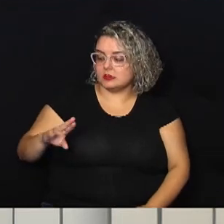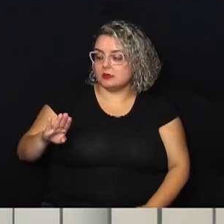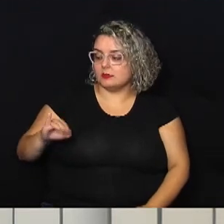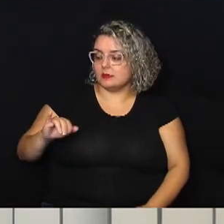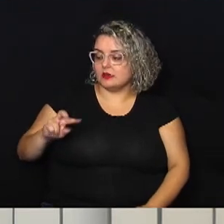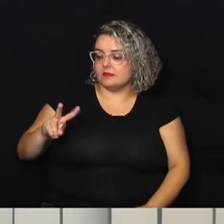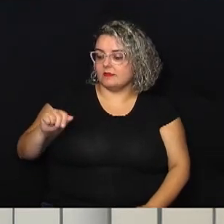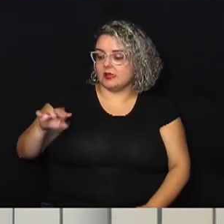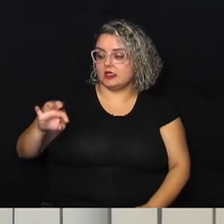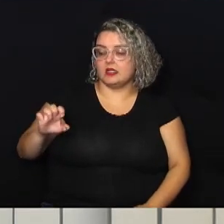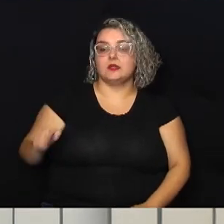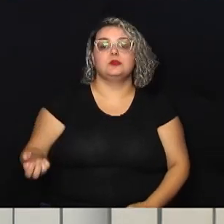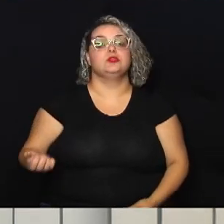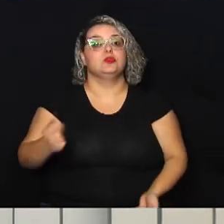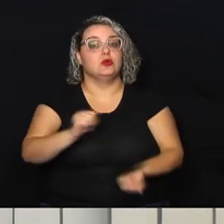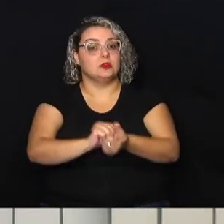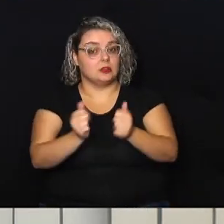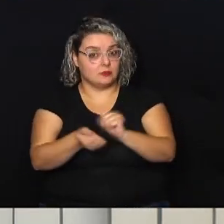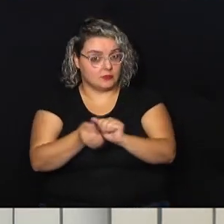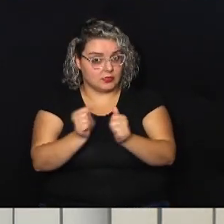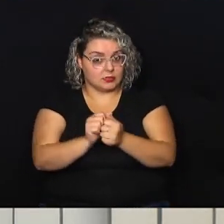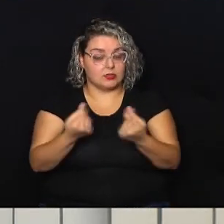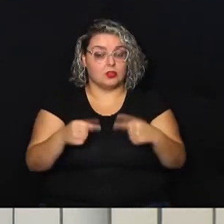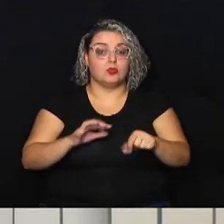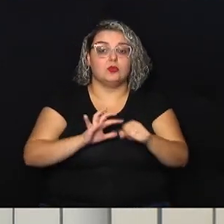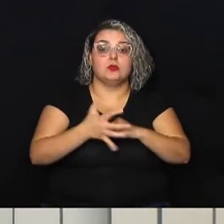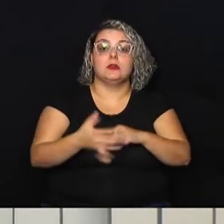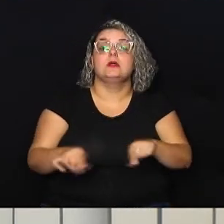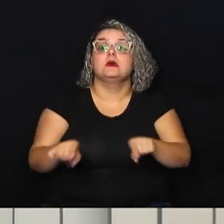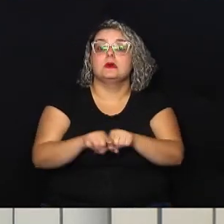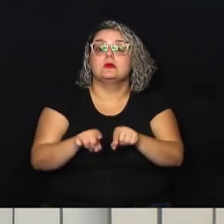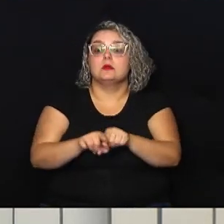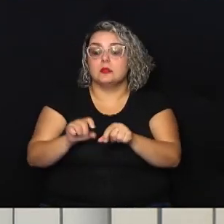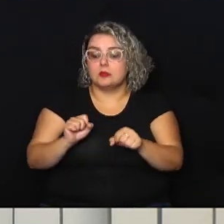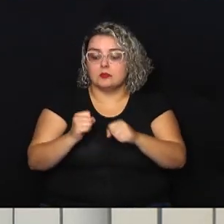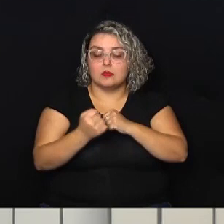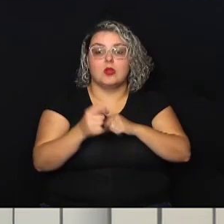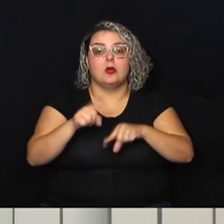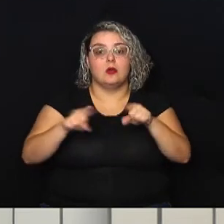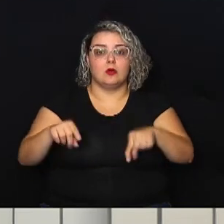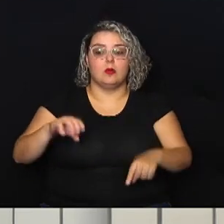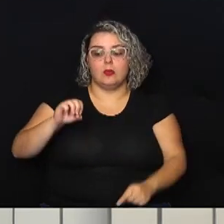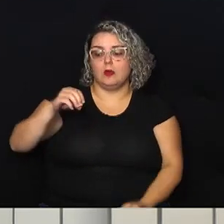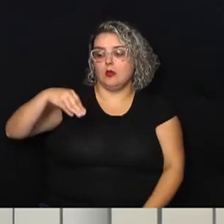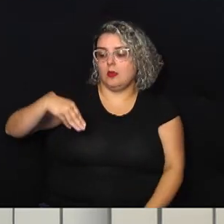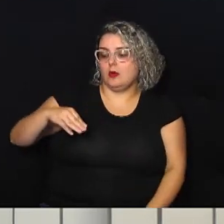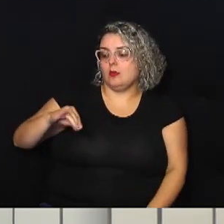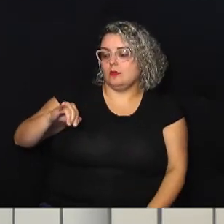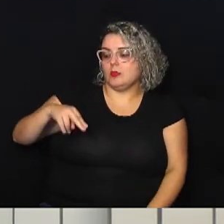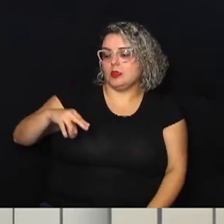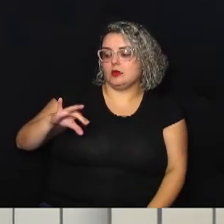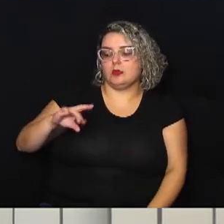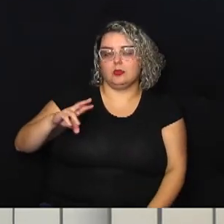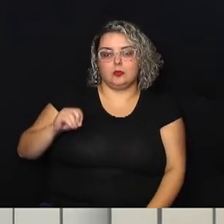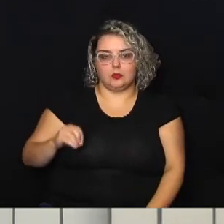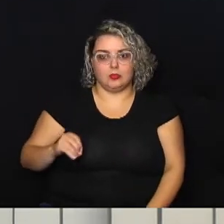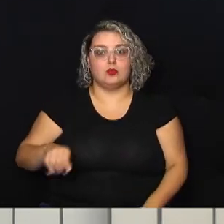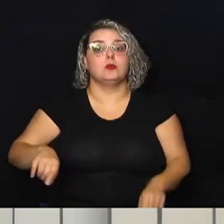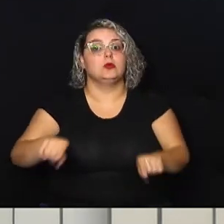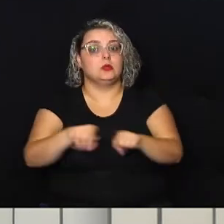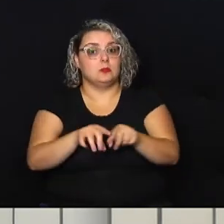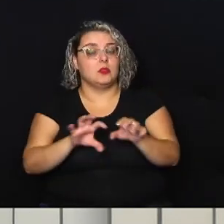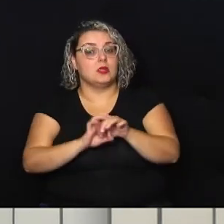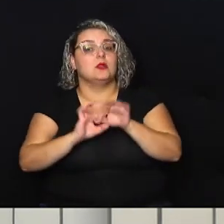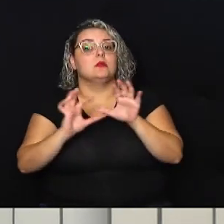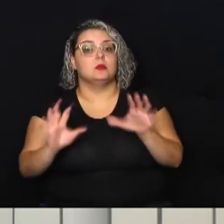atuais contra o coronavírus, incluindo a proteção contra a variante Ômicron. As doses também estão